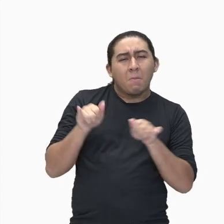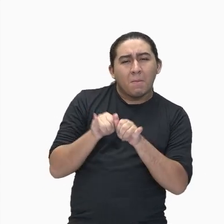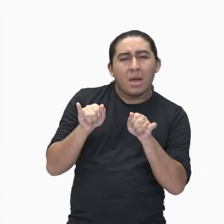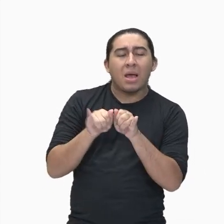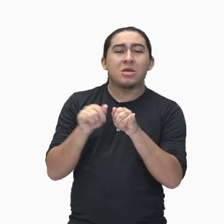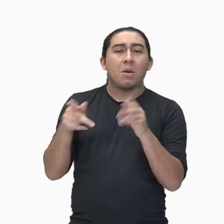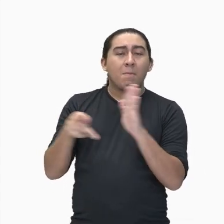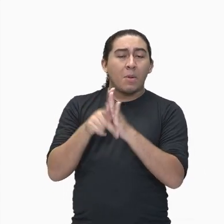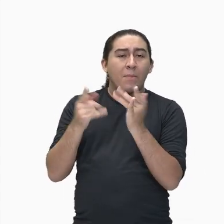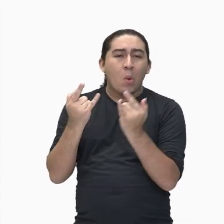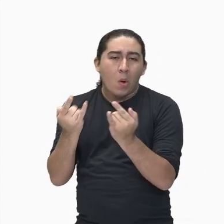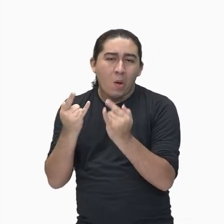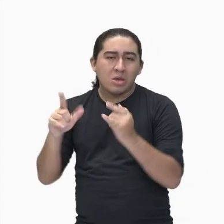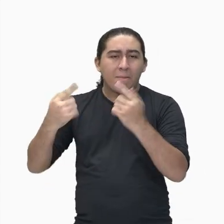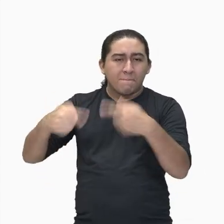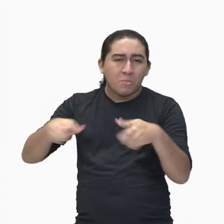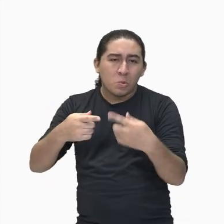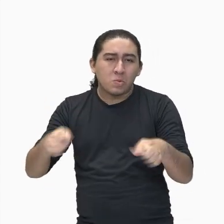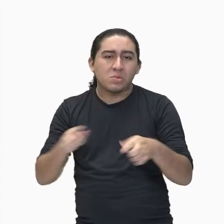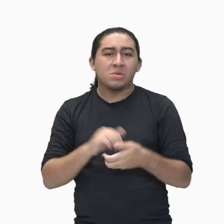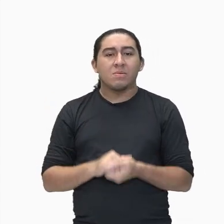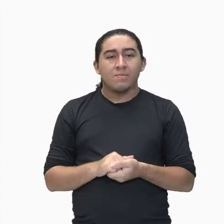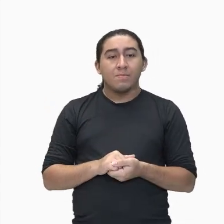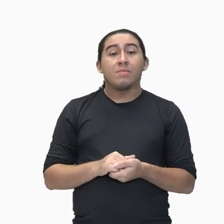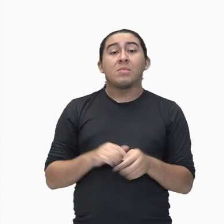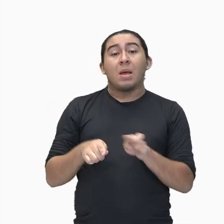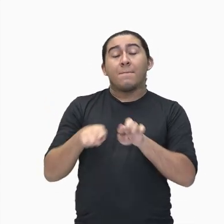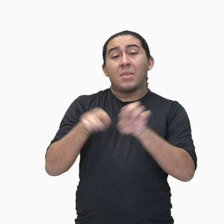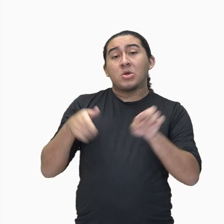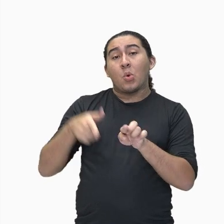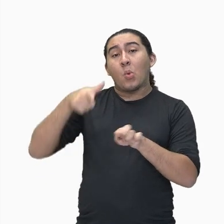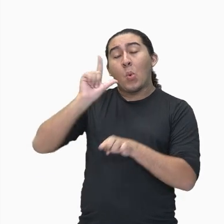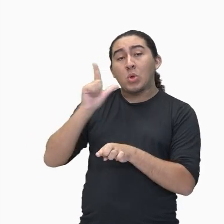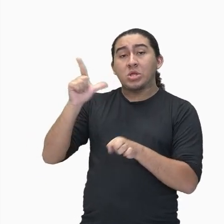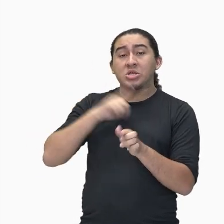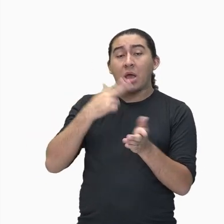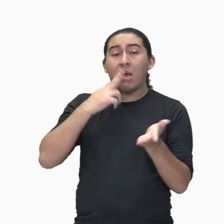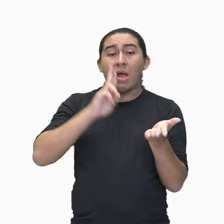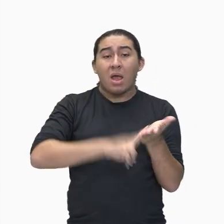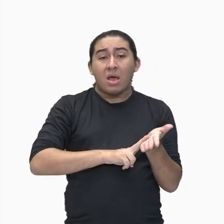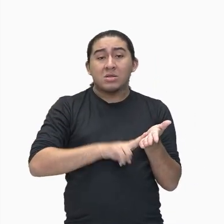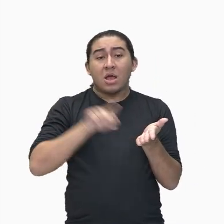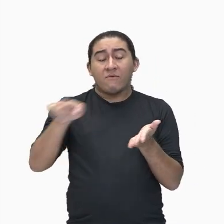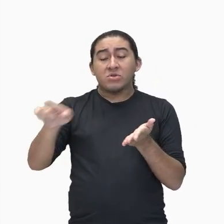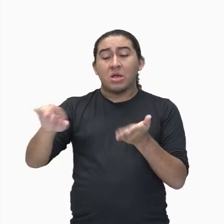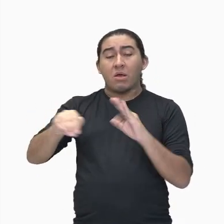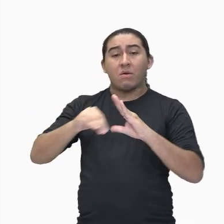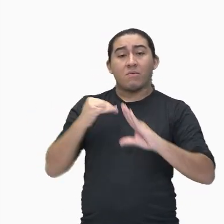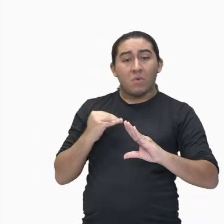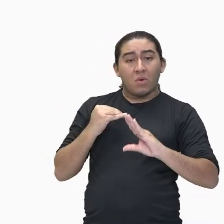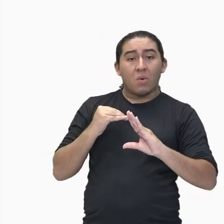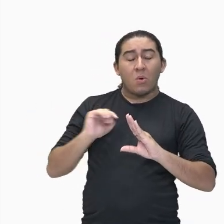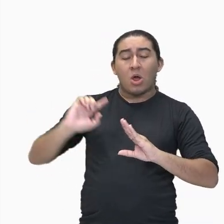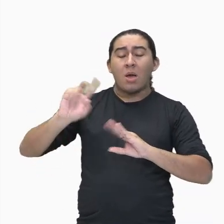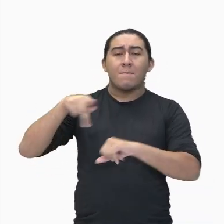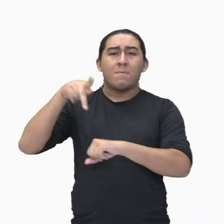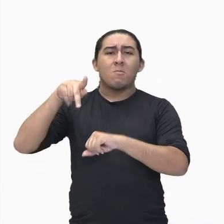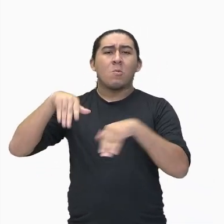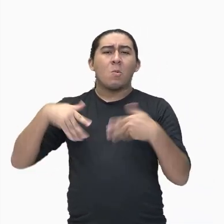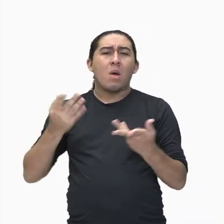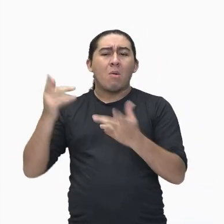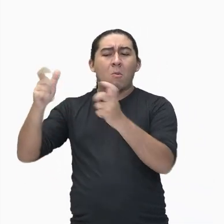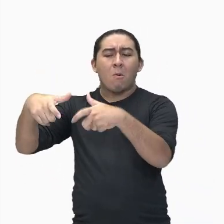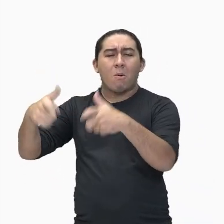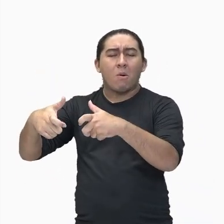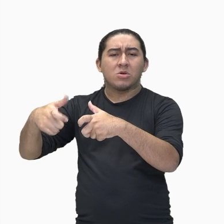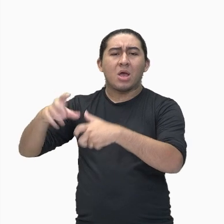do circo Vostok. Mas ontem eu recebi um telegrama, era você de Aracaju ou do Alabama? Lá